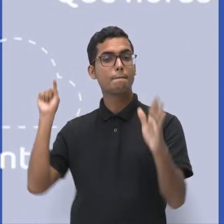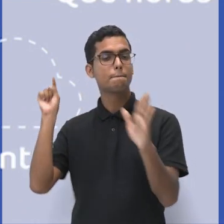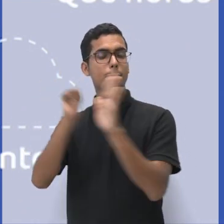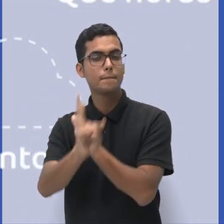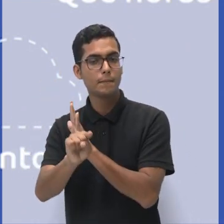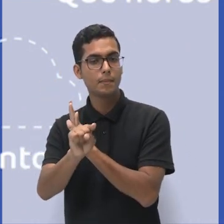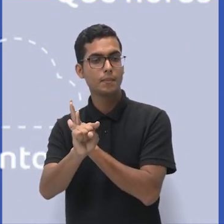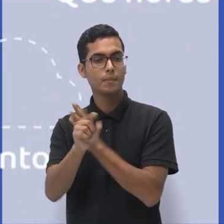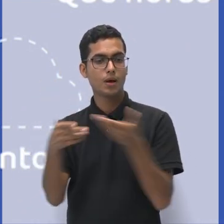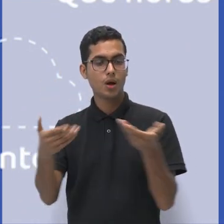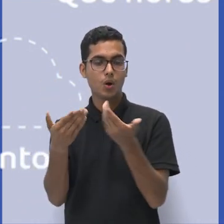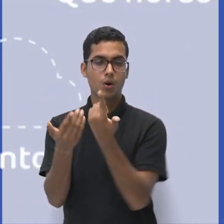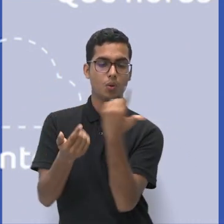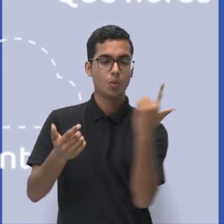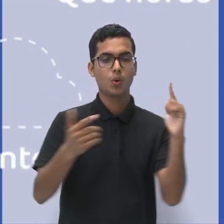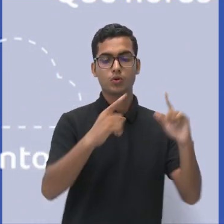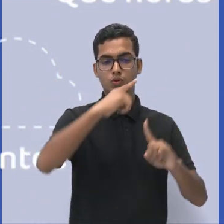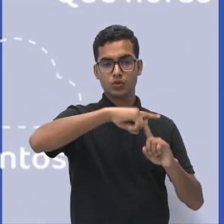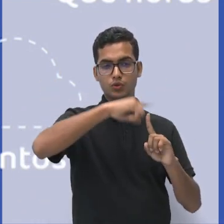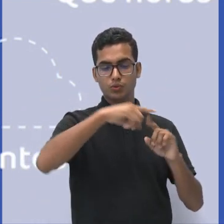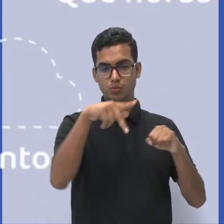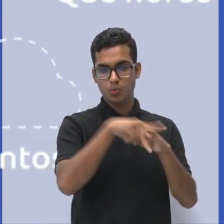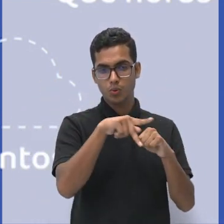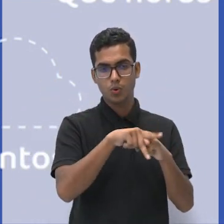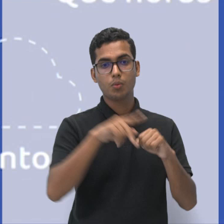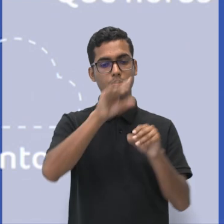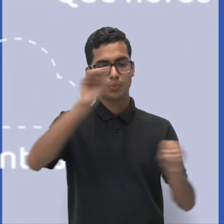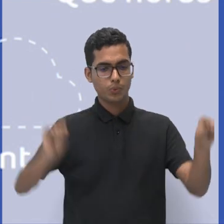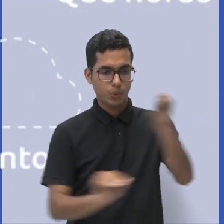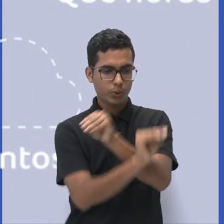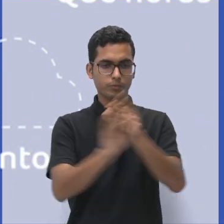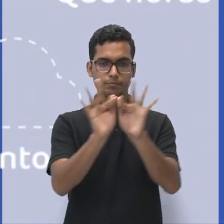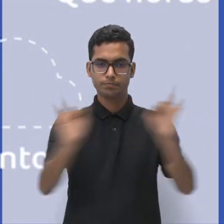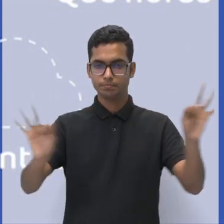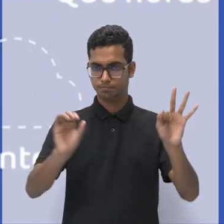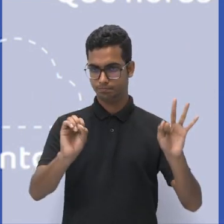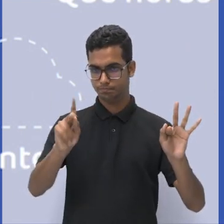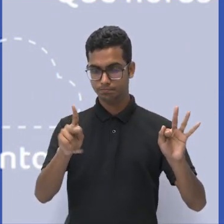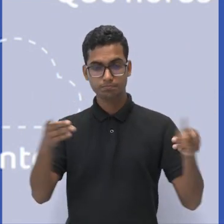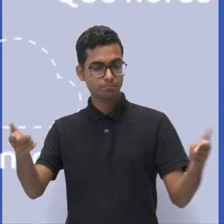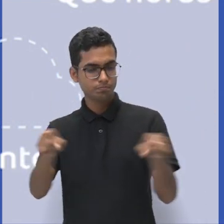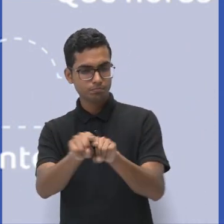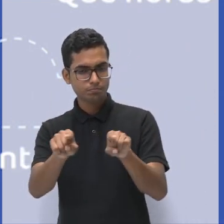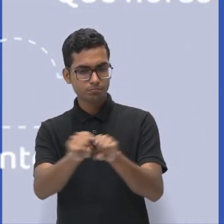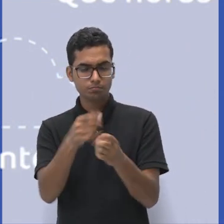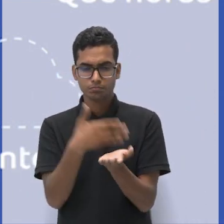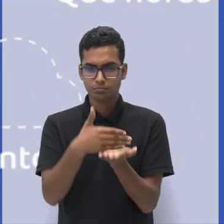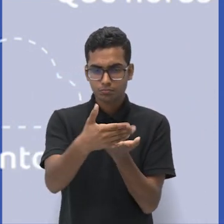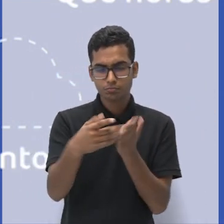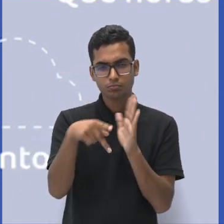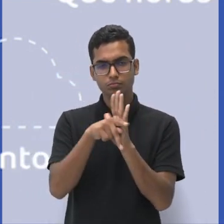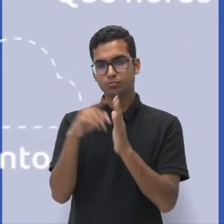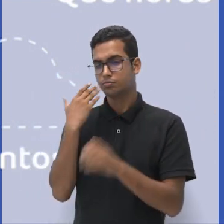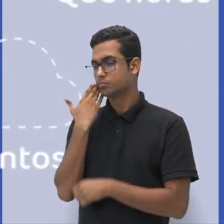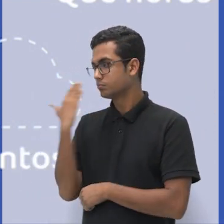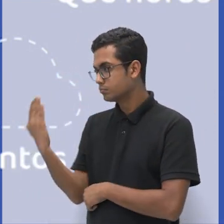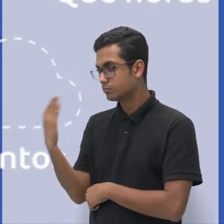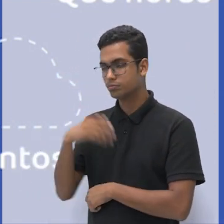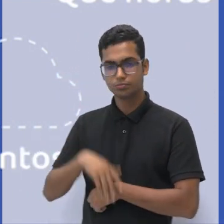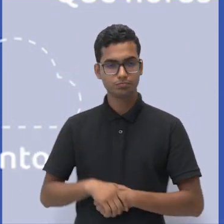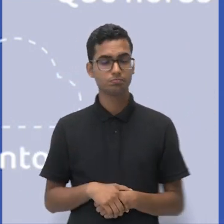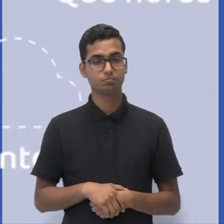pronomes relativos, você já muda de posição, tá bom? E agora eu vou começar com o pronome onde, que vocês